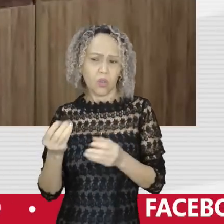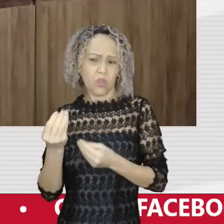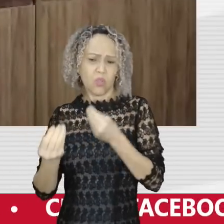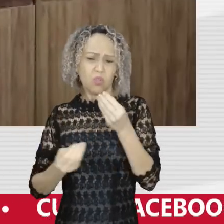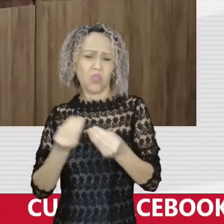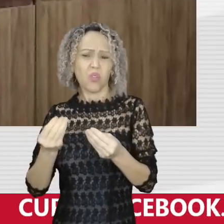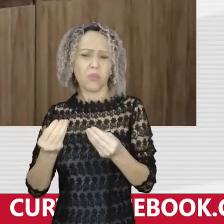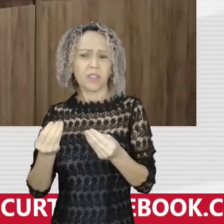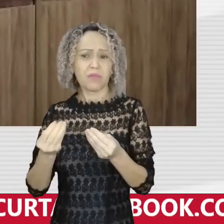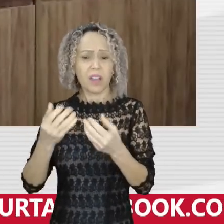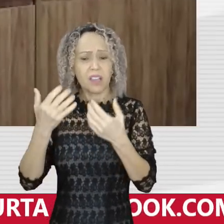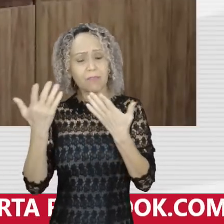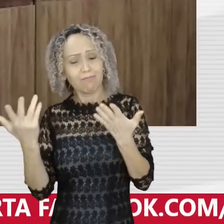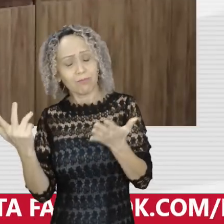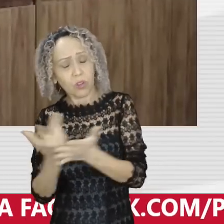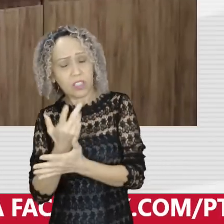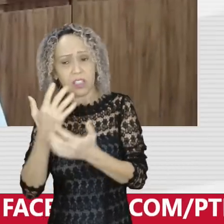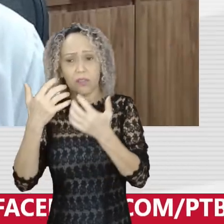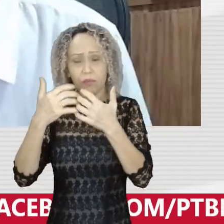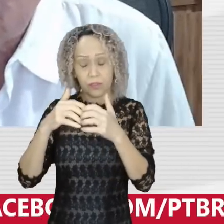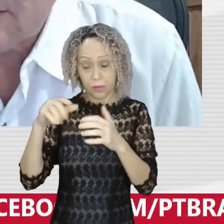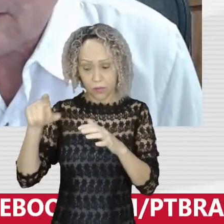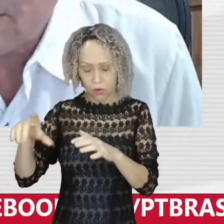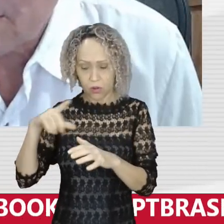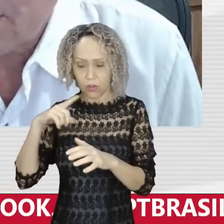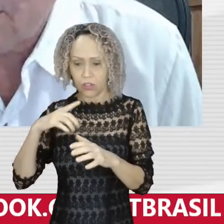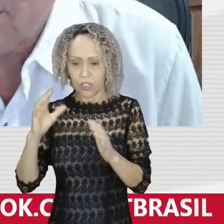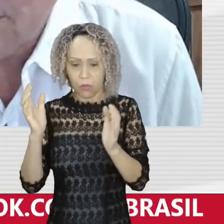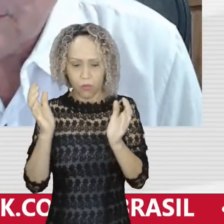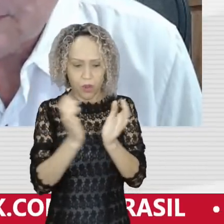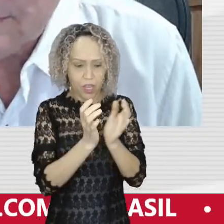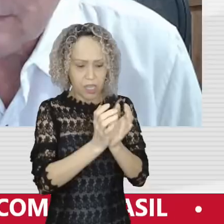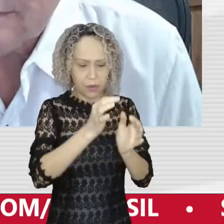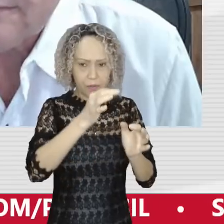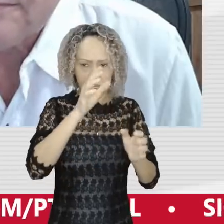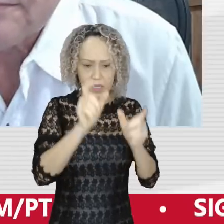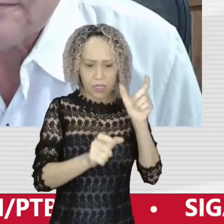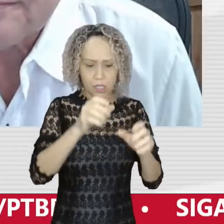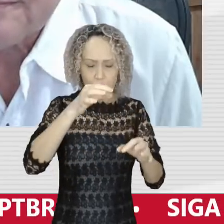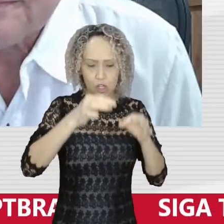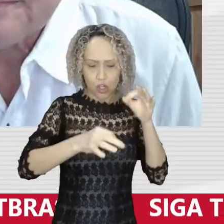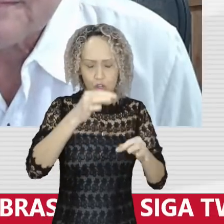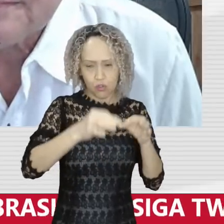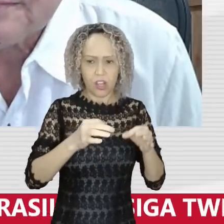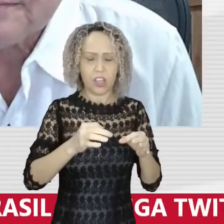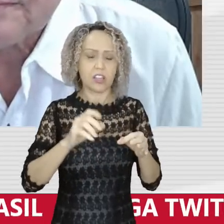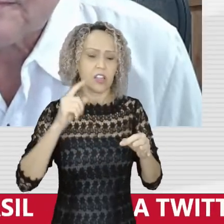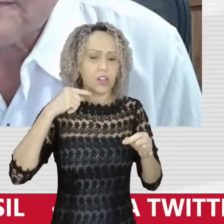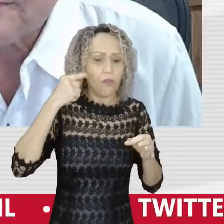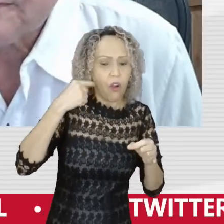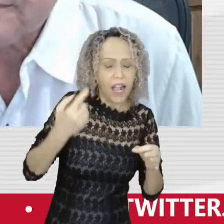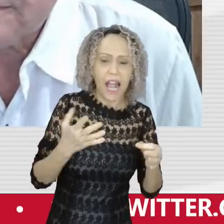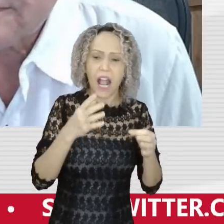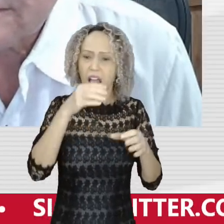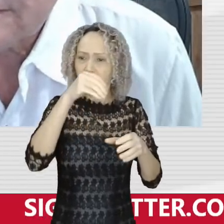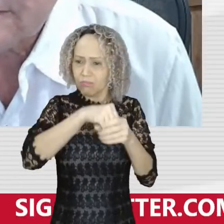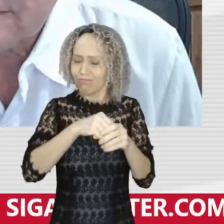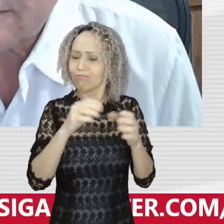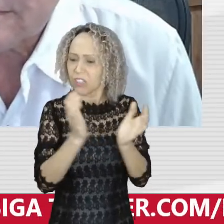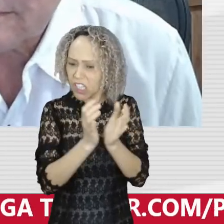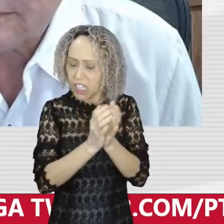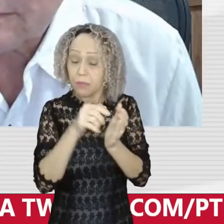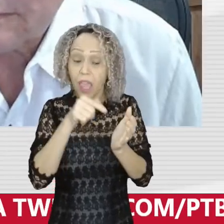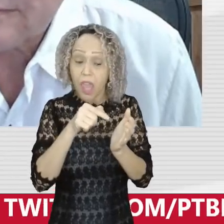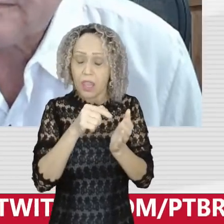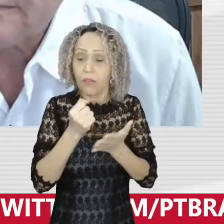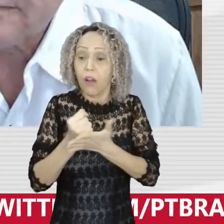equipe de juristas, outros de apoios, voluntários de todas as profissões, porque, inclusive, nós